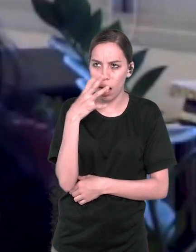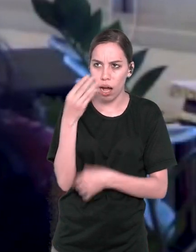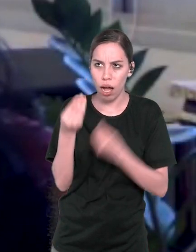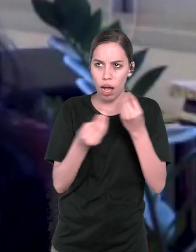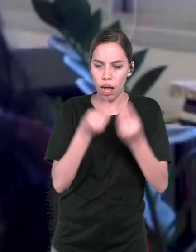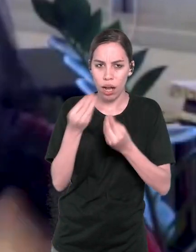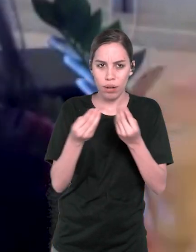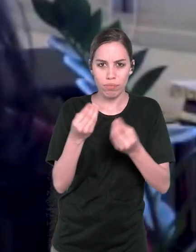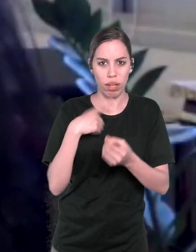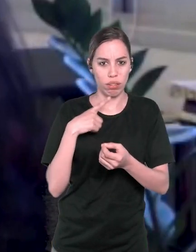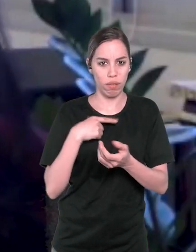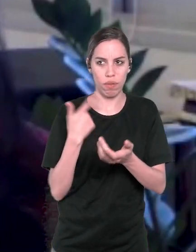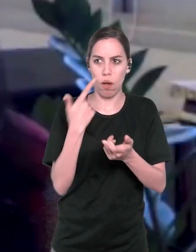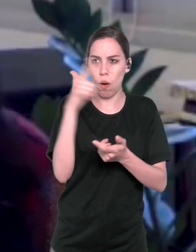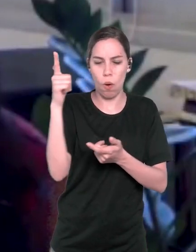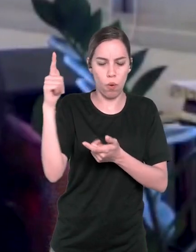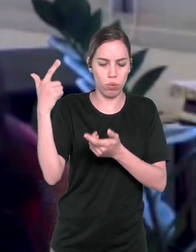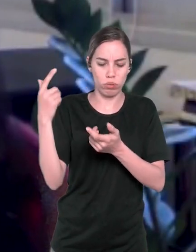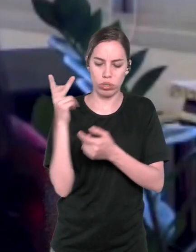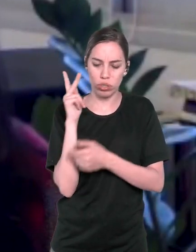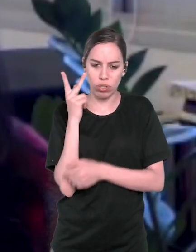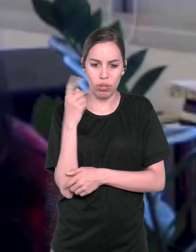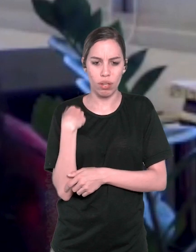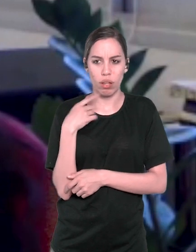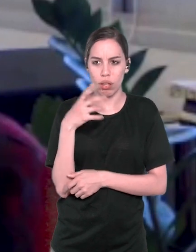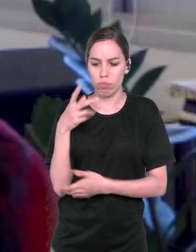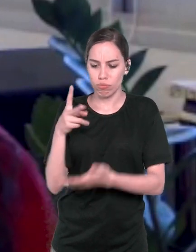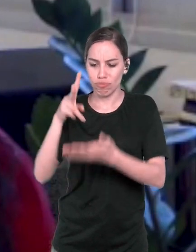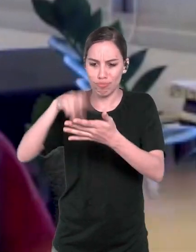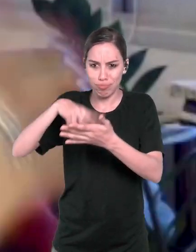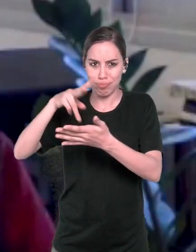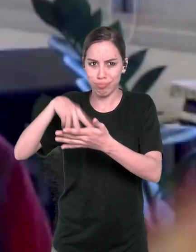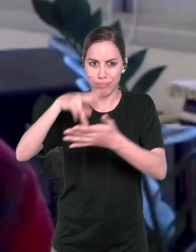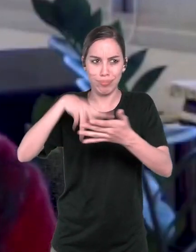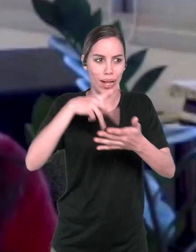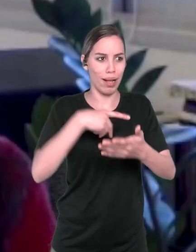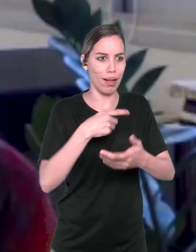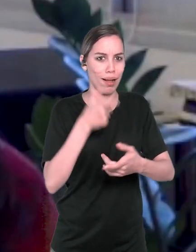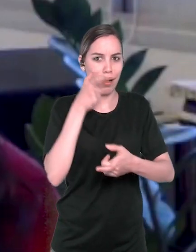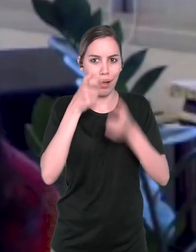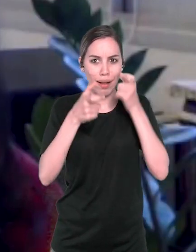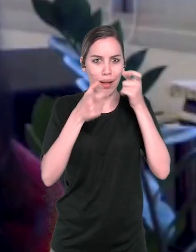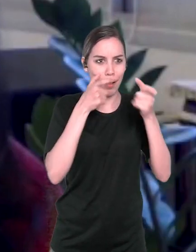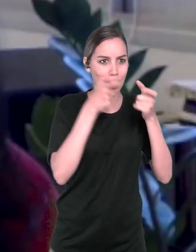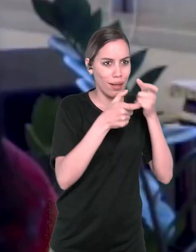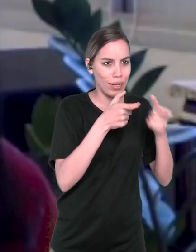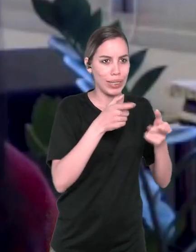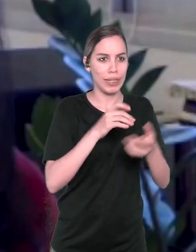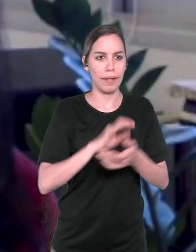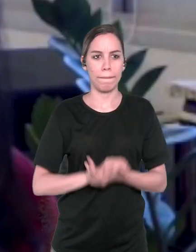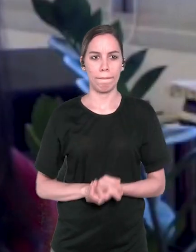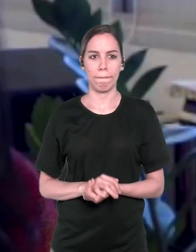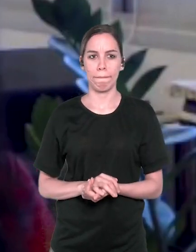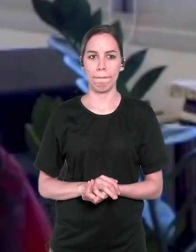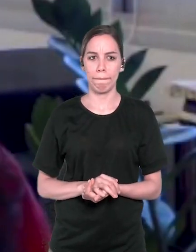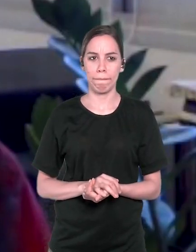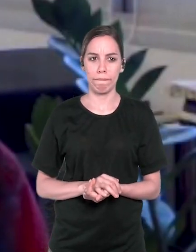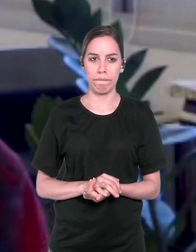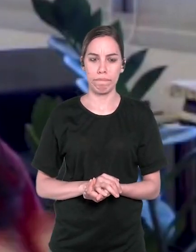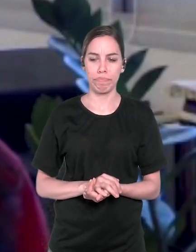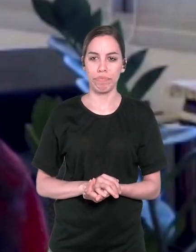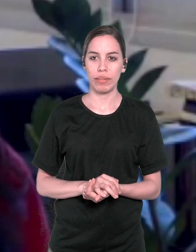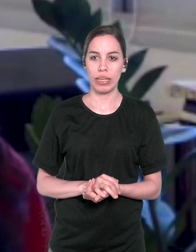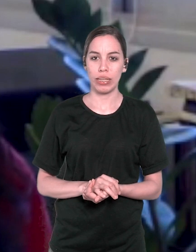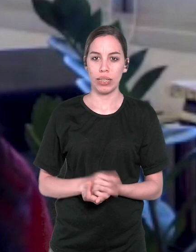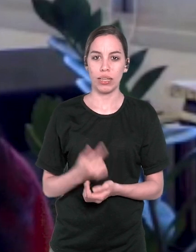outros registros literários, isso tudo ao longo da minha infância, né? E